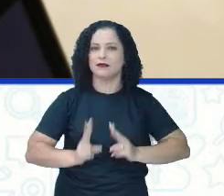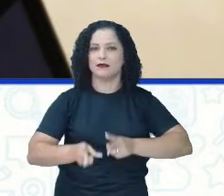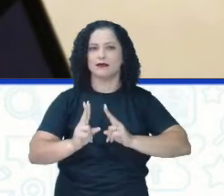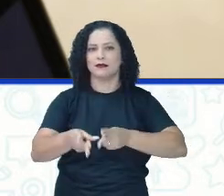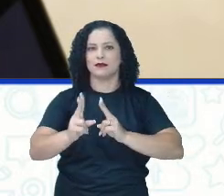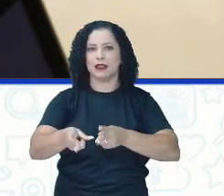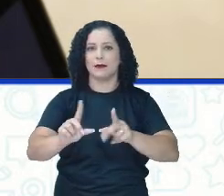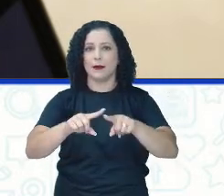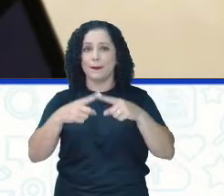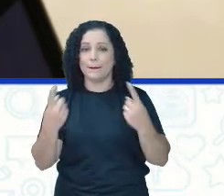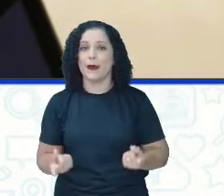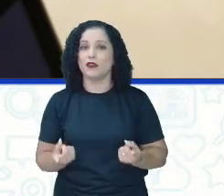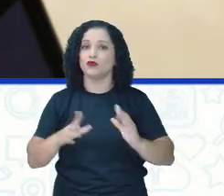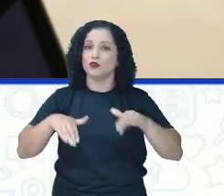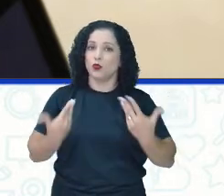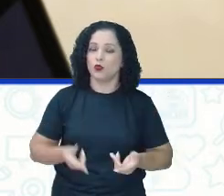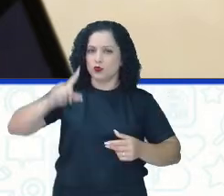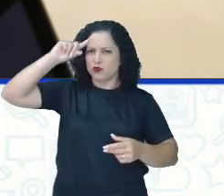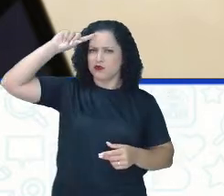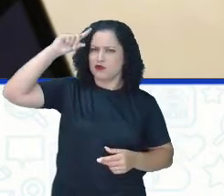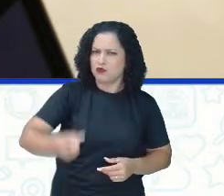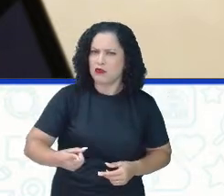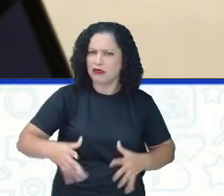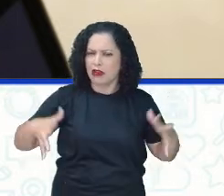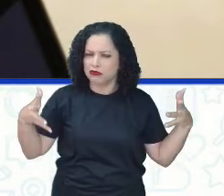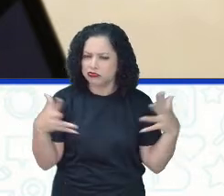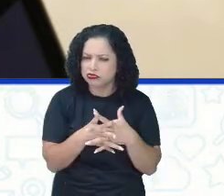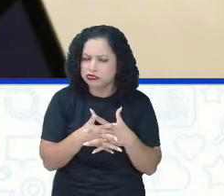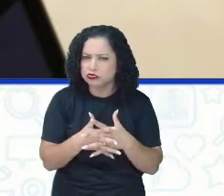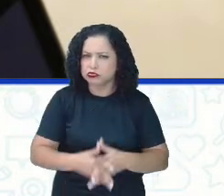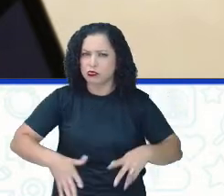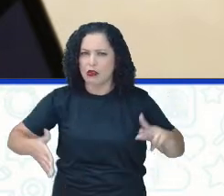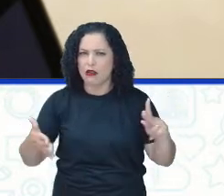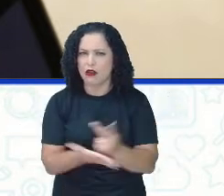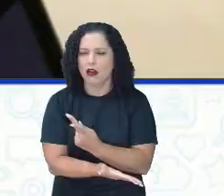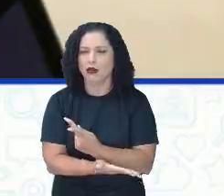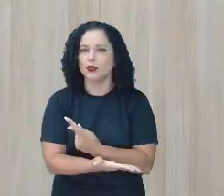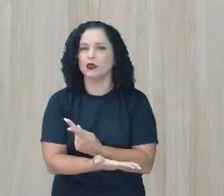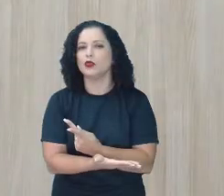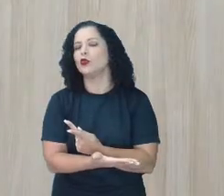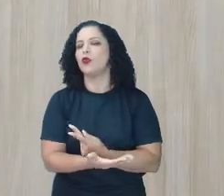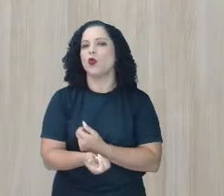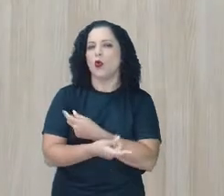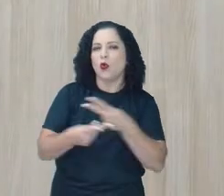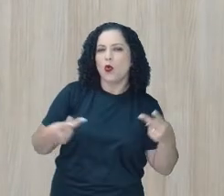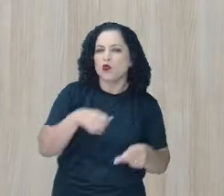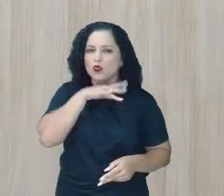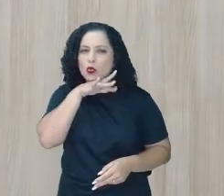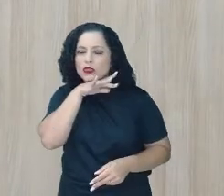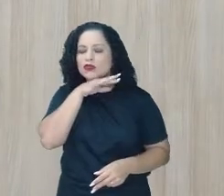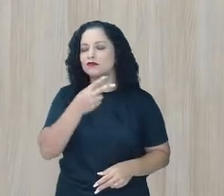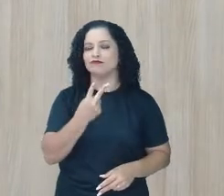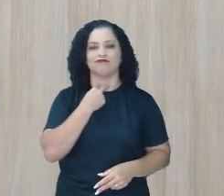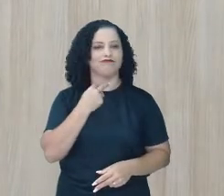quando essas ordens entrarem em conflito com a primeira lei. Ou seja, para